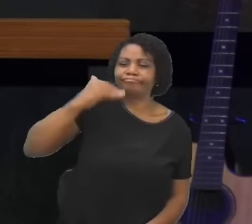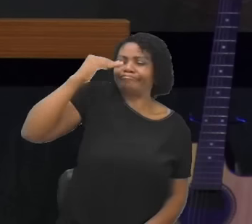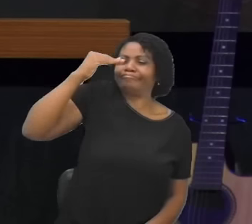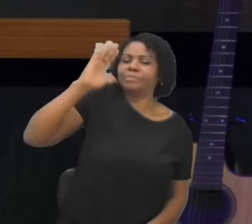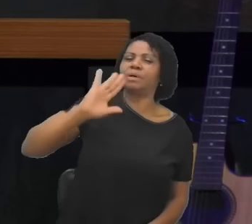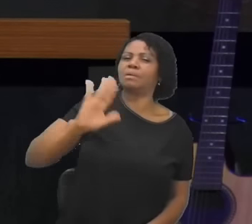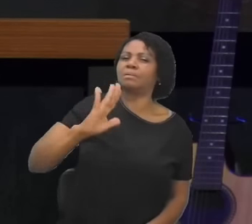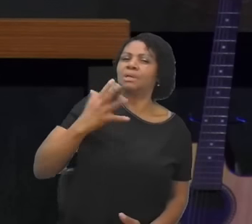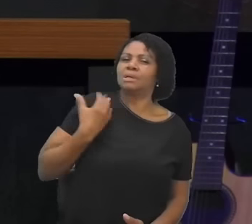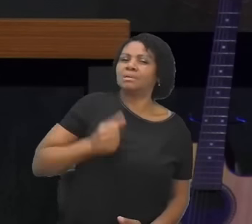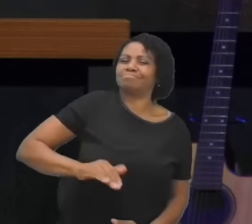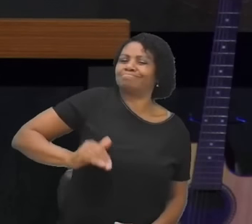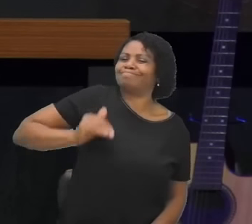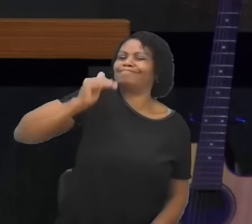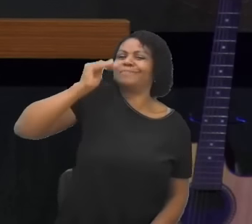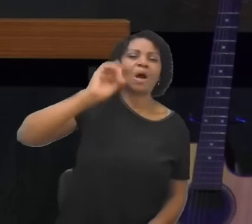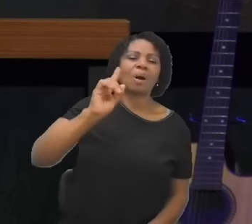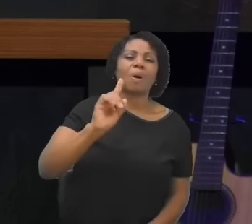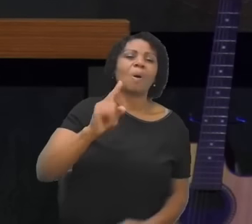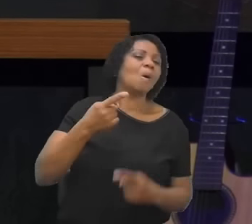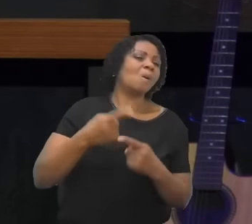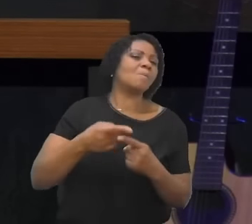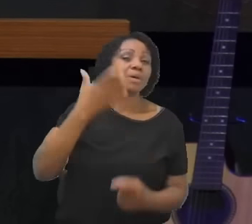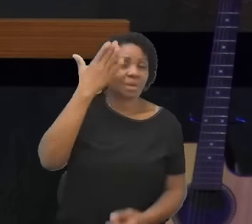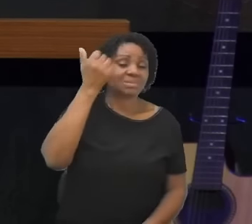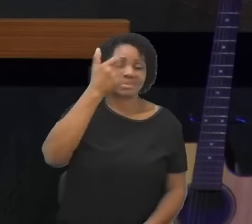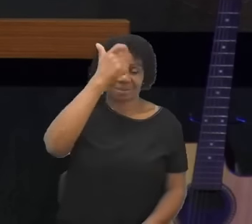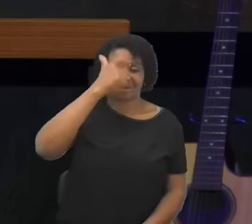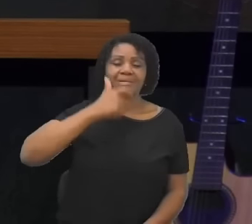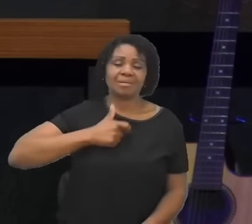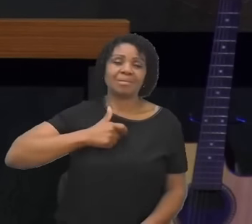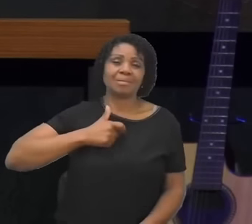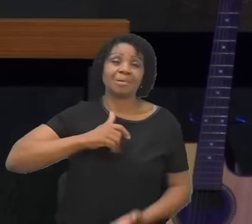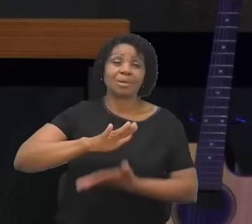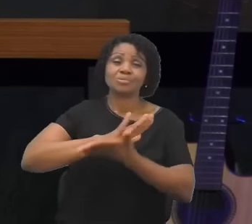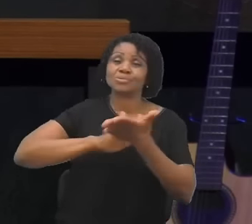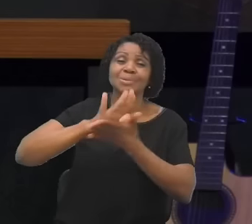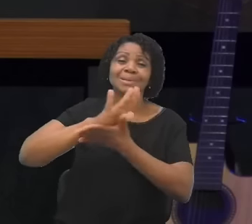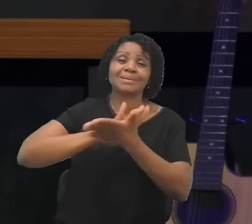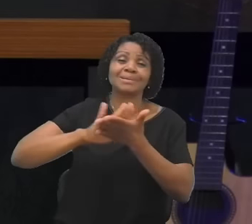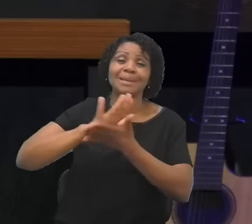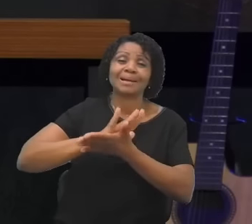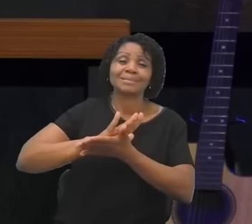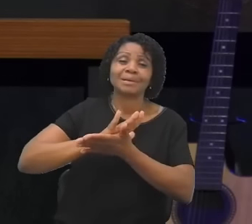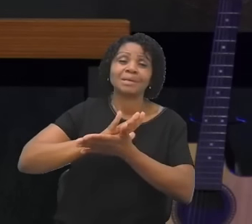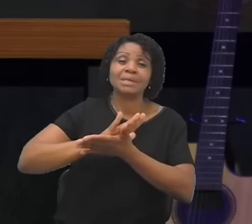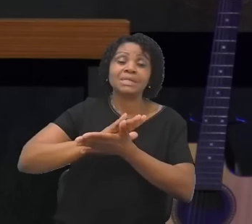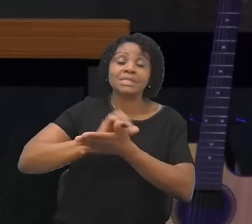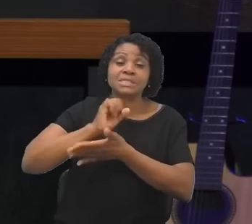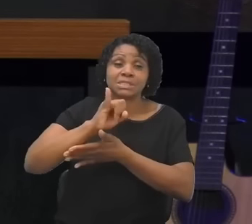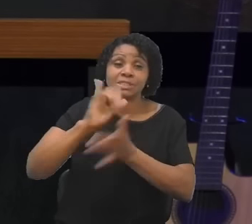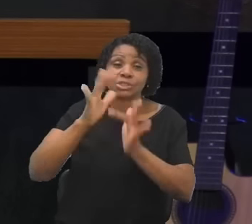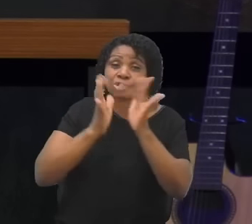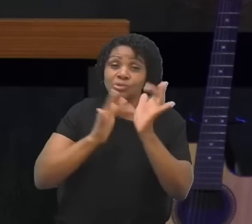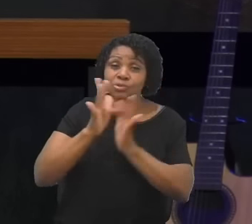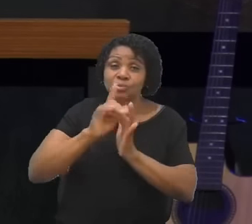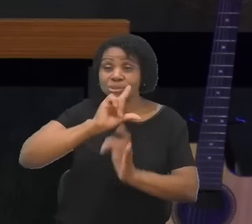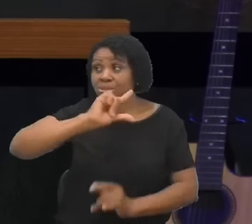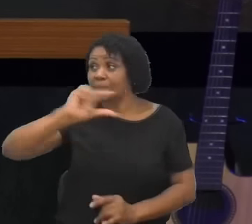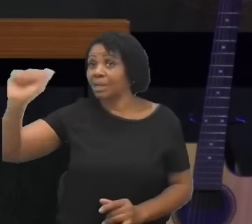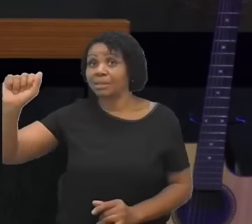Não sobe ao meu coração. Sabe por quê? Porque eu sei quem eu sou. Eu sei que eu nada sou sem Ele. Eu sei que se Ele parar de